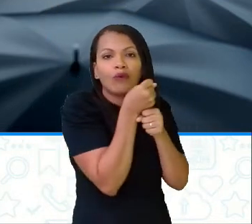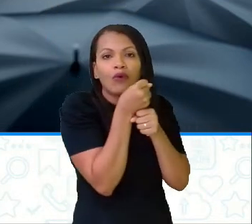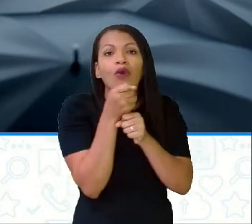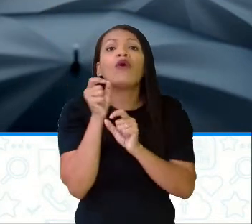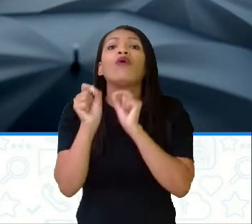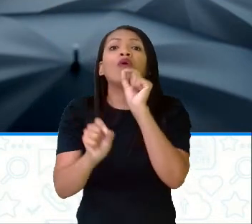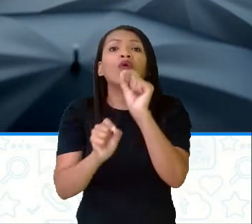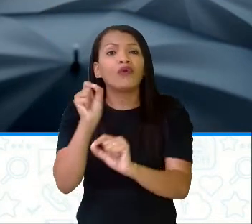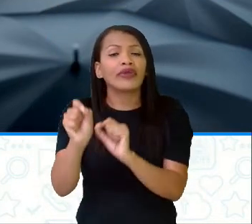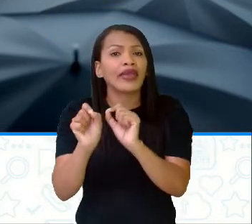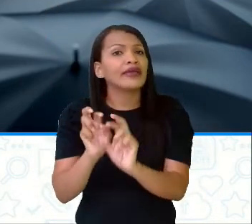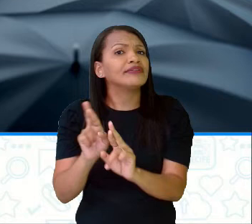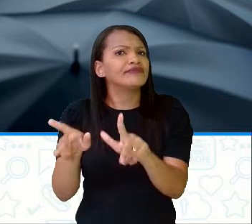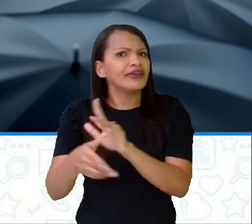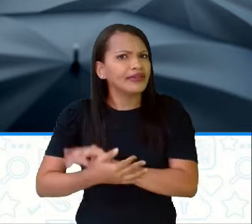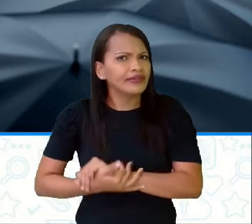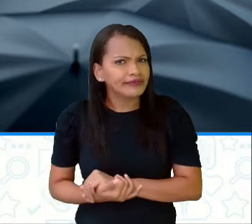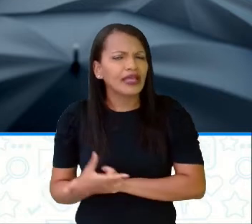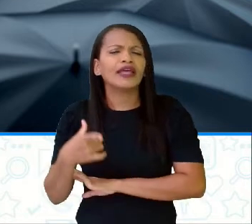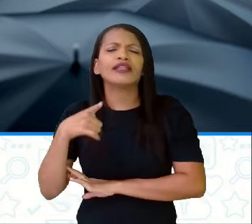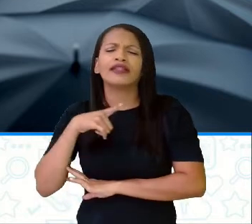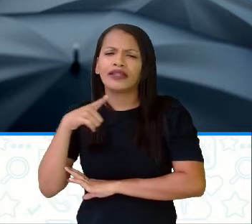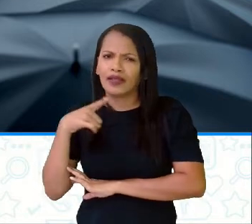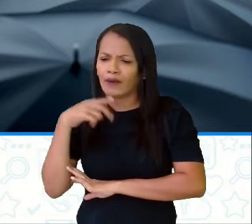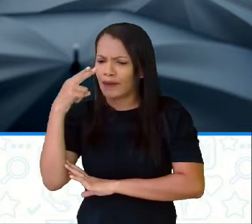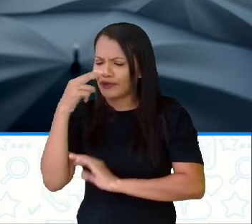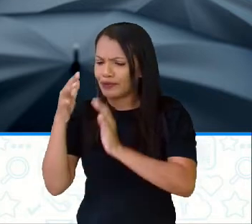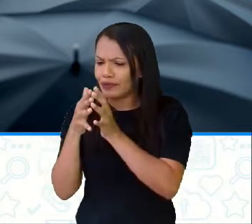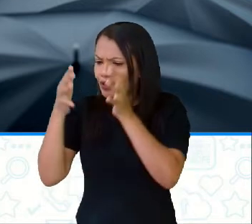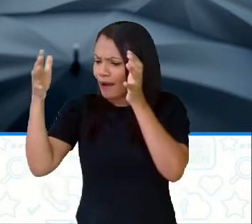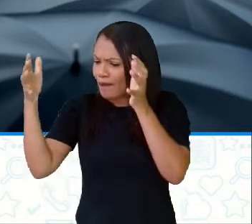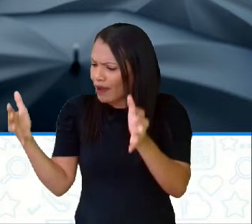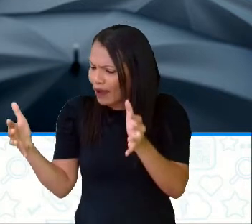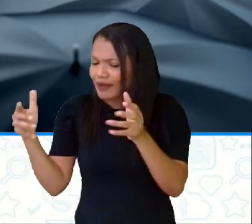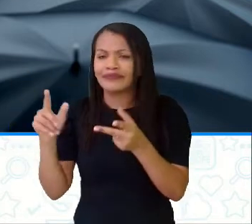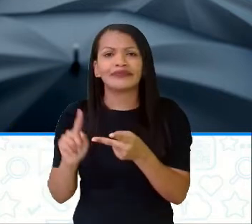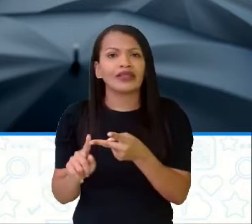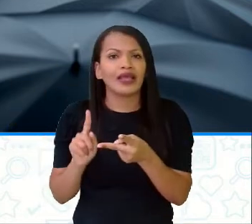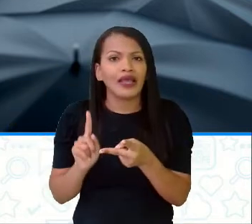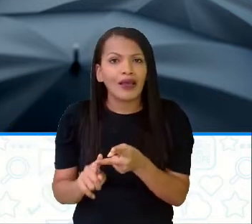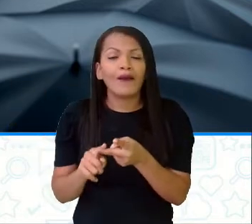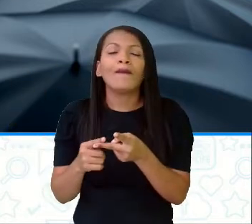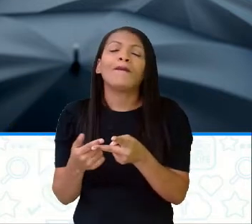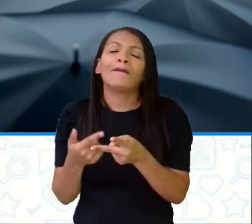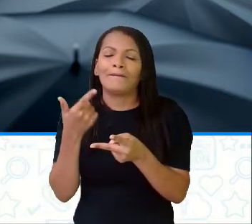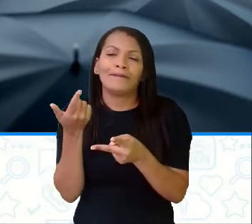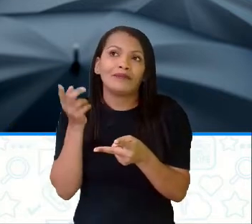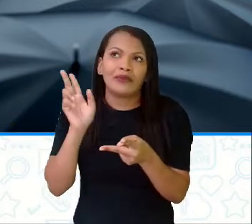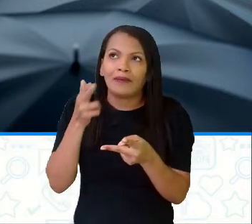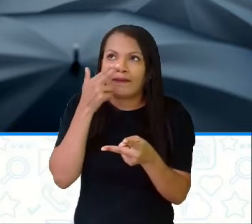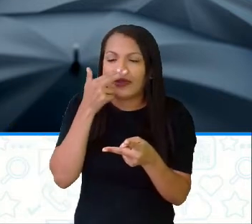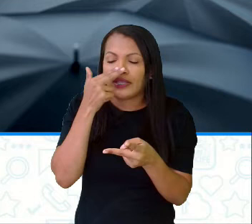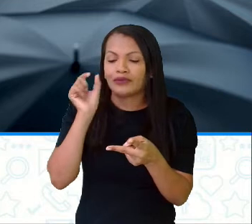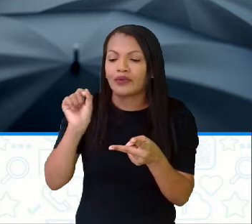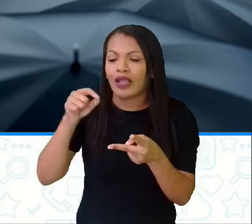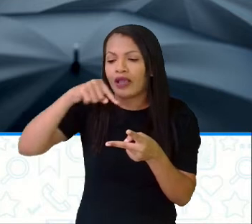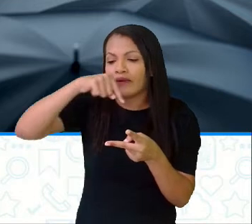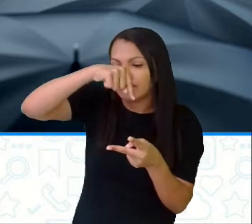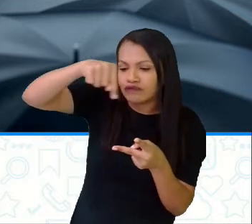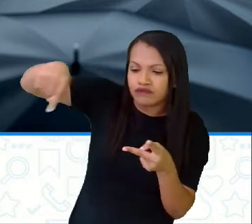Olha, aparentemente eles têm o mesmo tamanho, aparentemente eles têm o mesmo formato. E o que é que eles